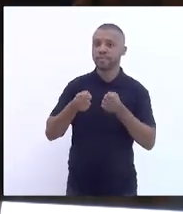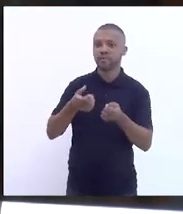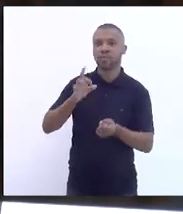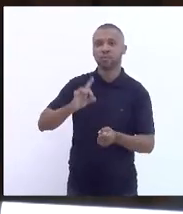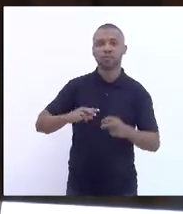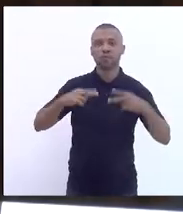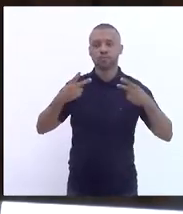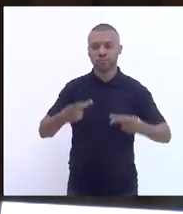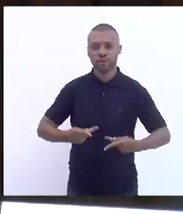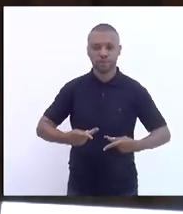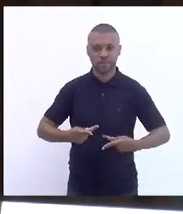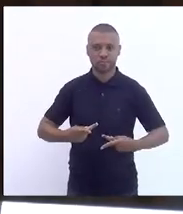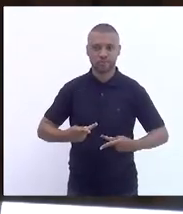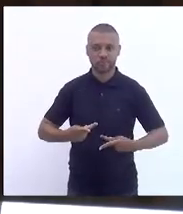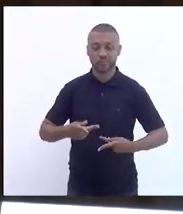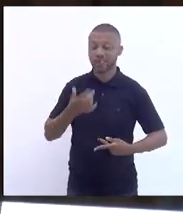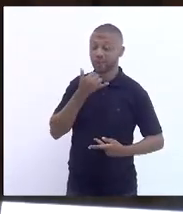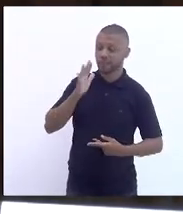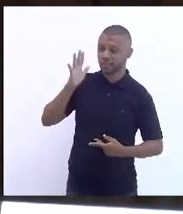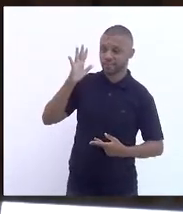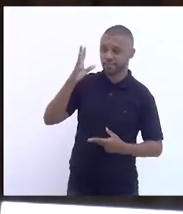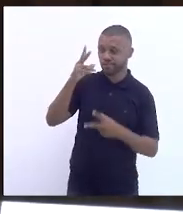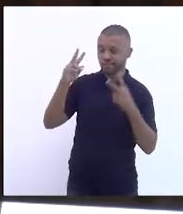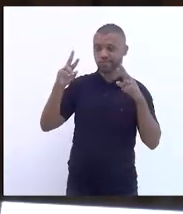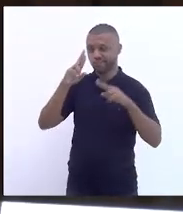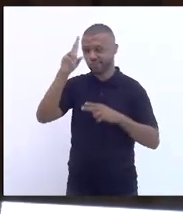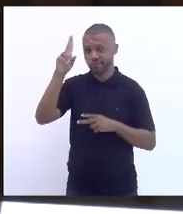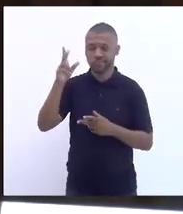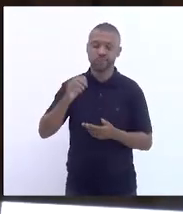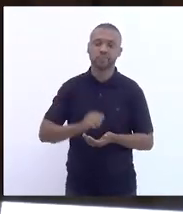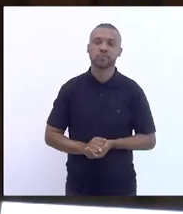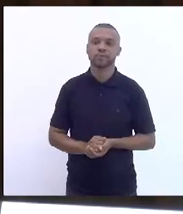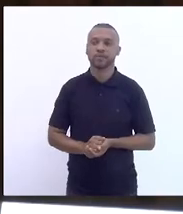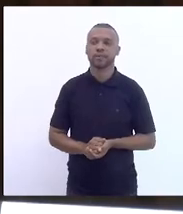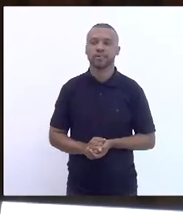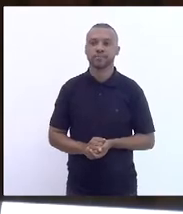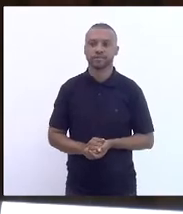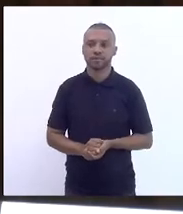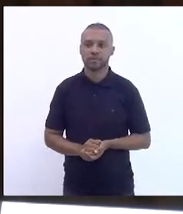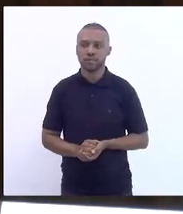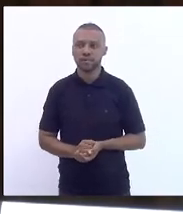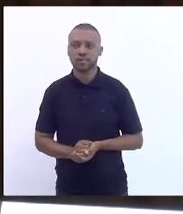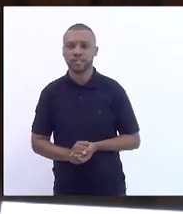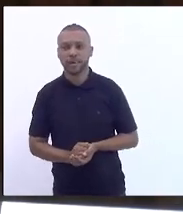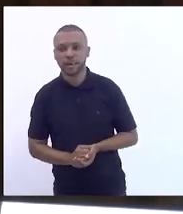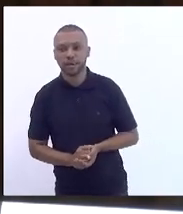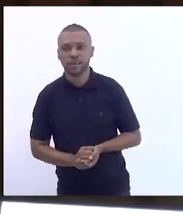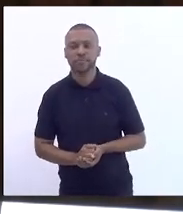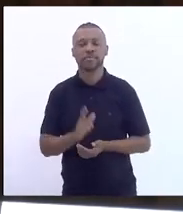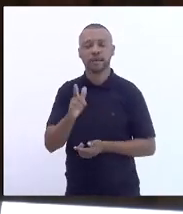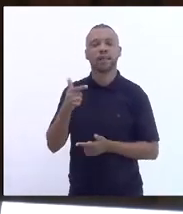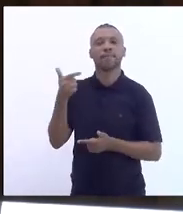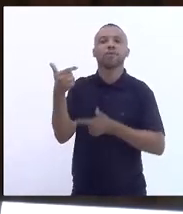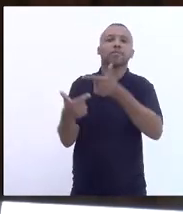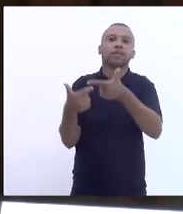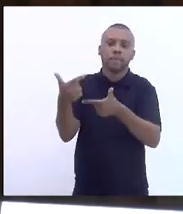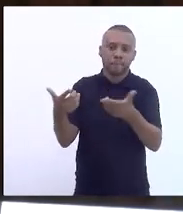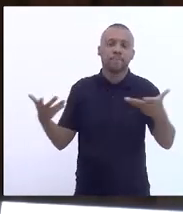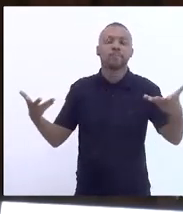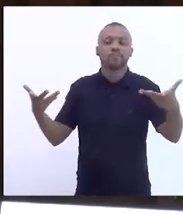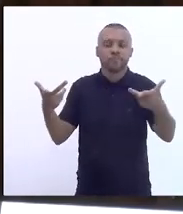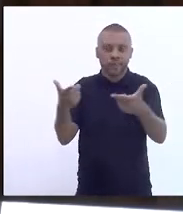direitos Madame e sem dúvida faz um trabalho essencial quando